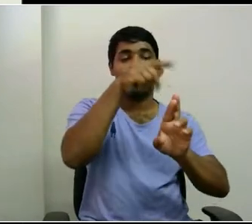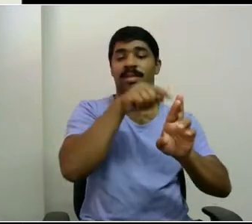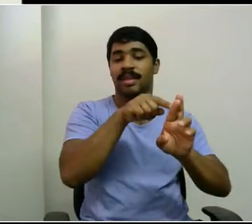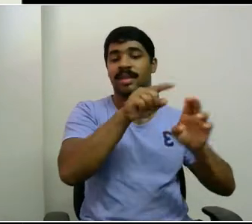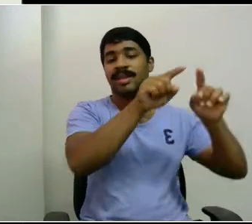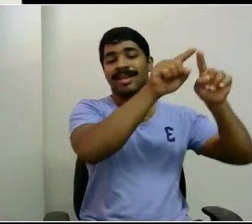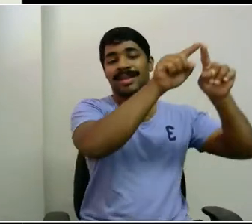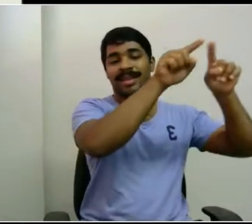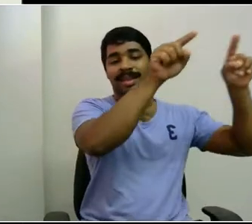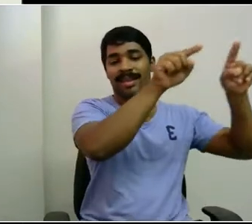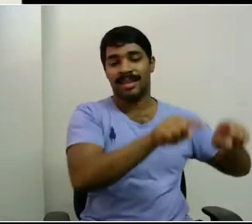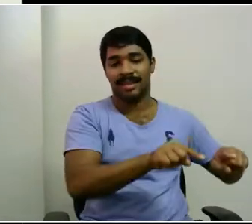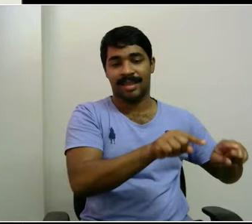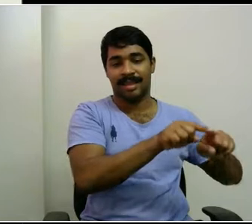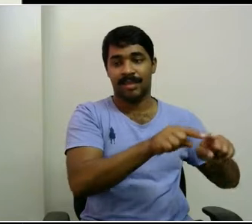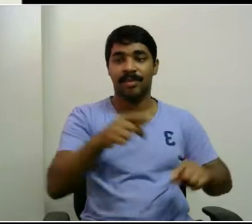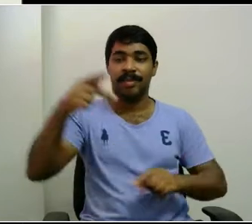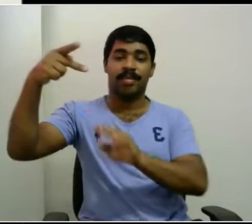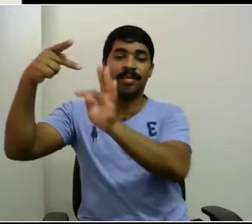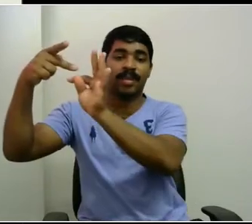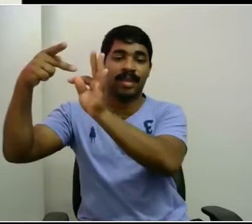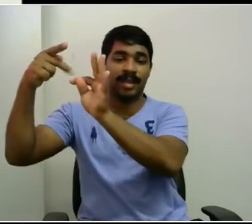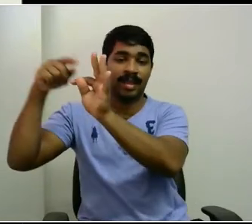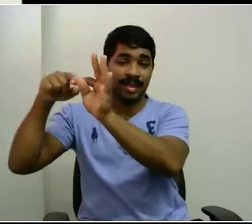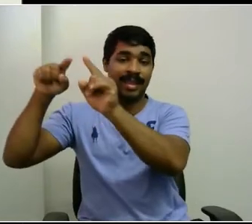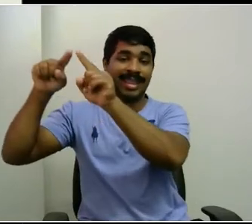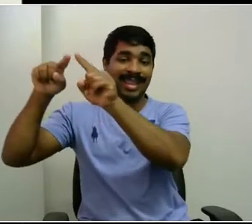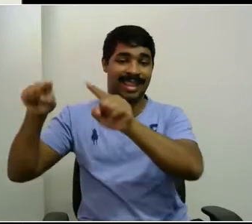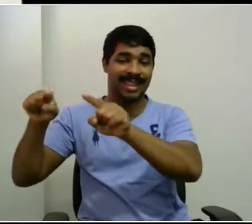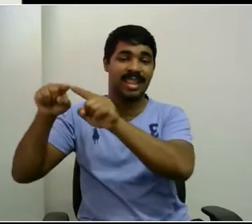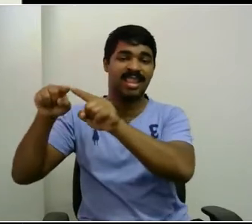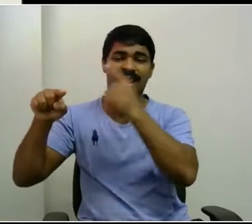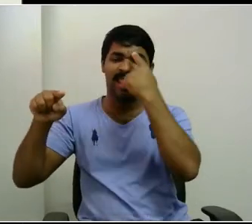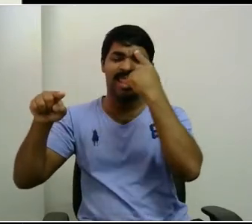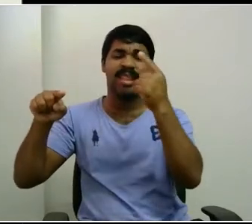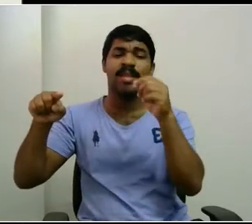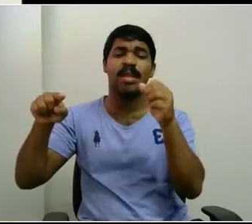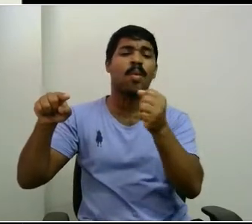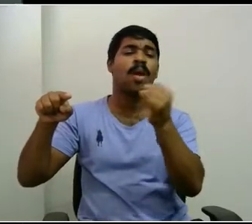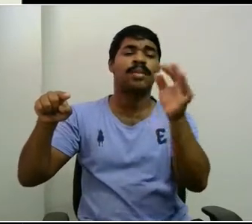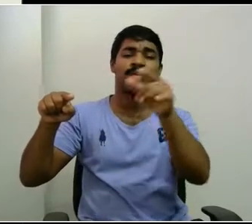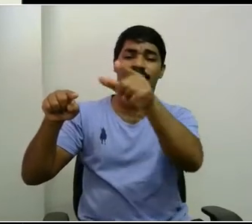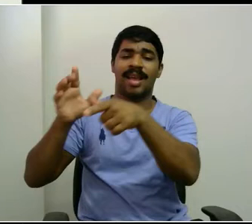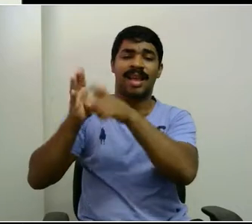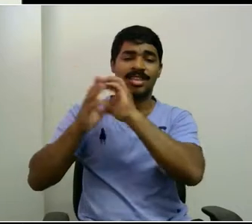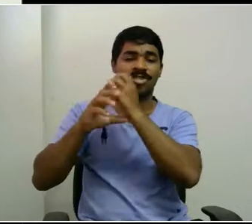Qual é a fórmula do perímetro do triângulo mesmo? É o como? Ele é 5x, né? A gente calculou aqui,